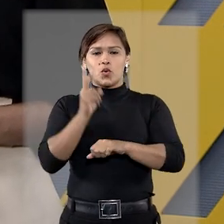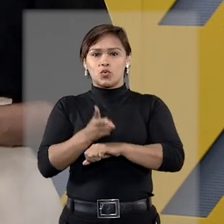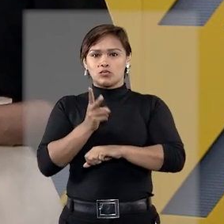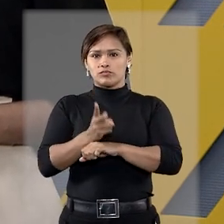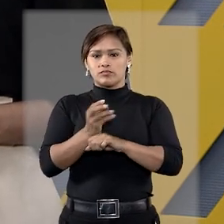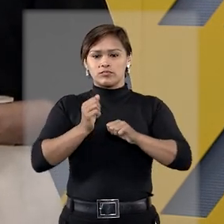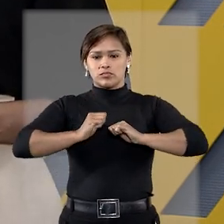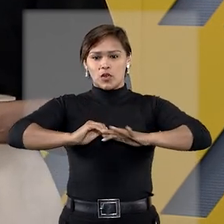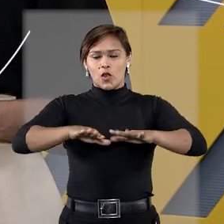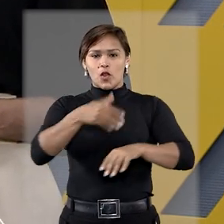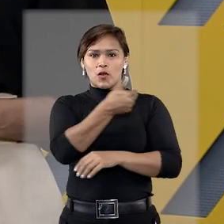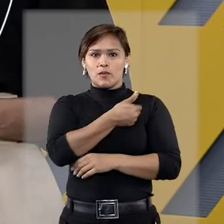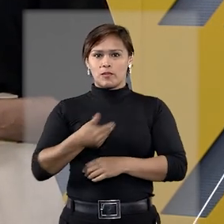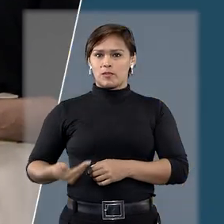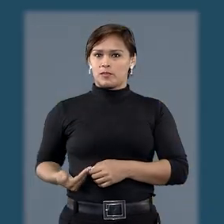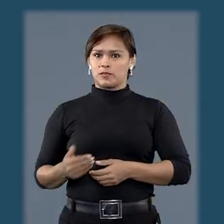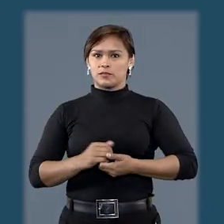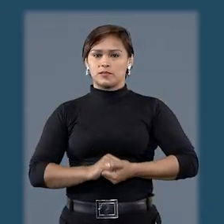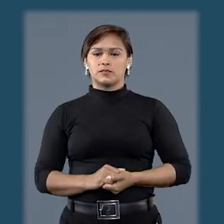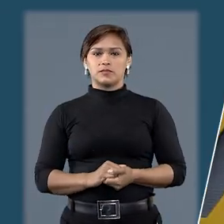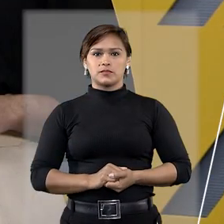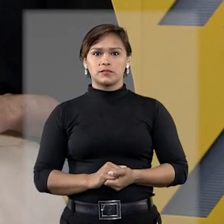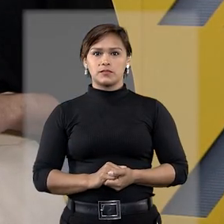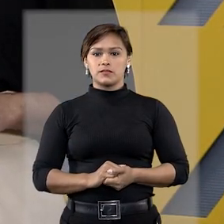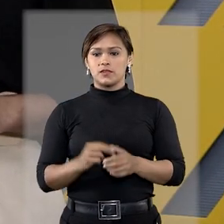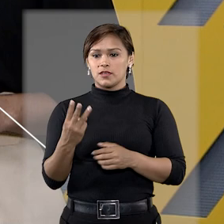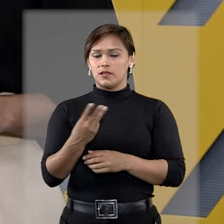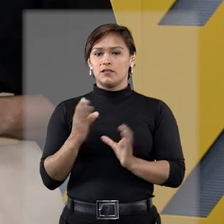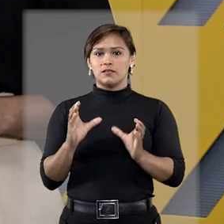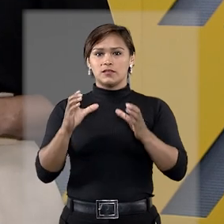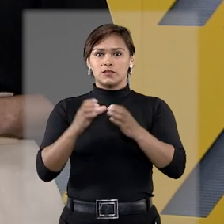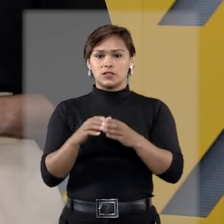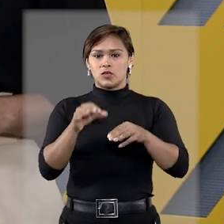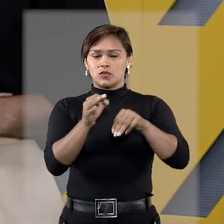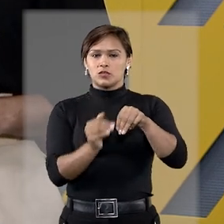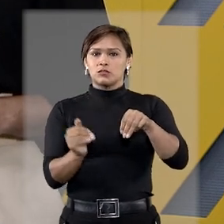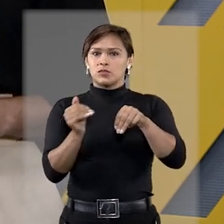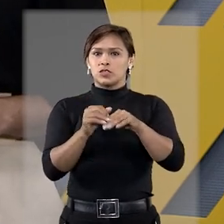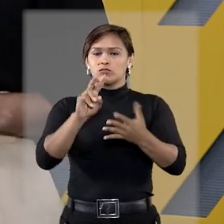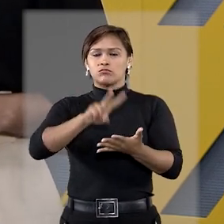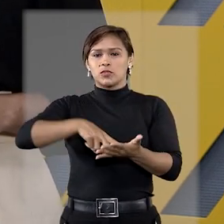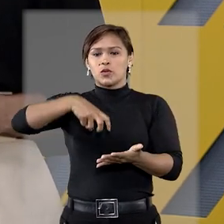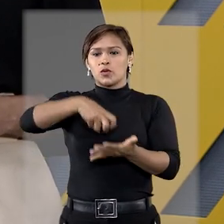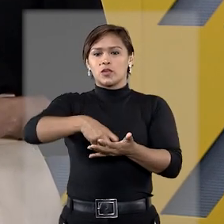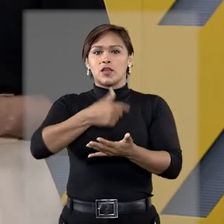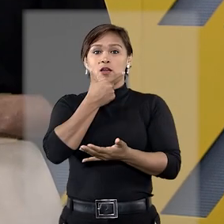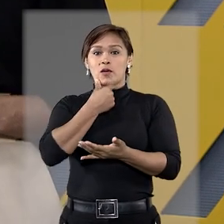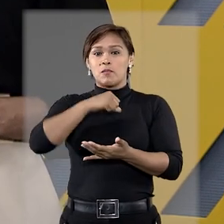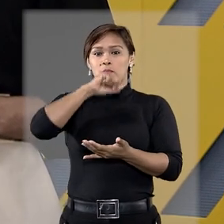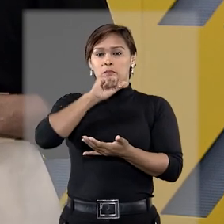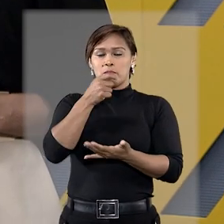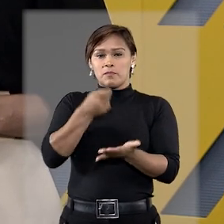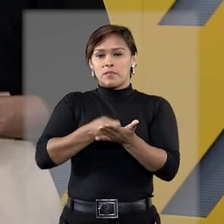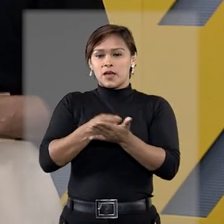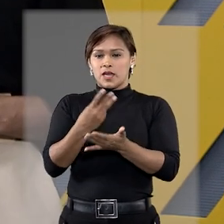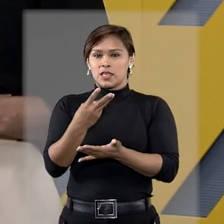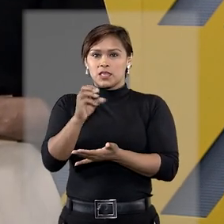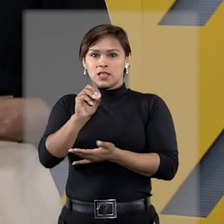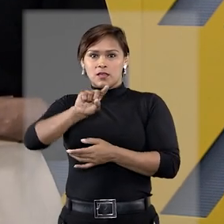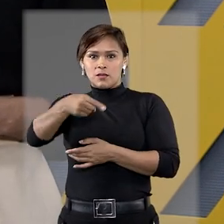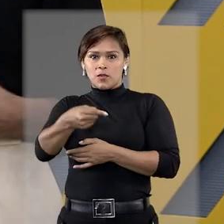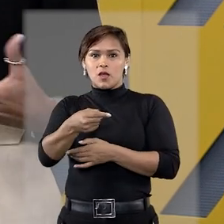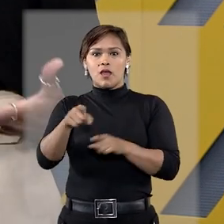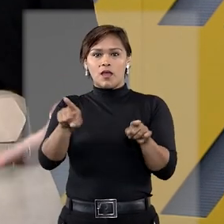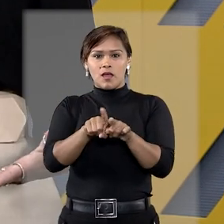da prestação do serviço público. E na terceira turma, os ministros condenaram o pai a pagar R$30 mil